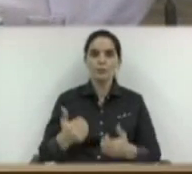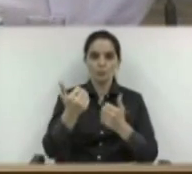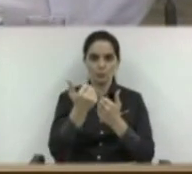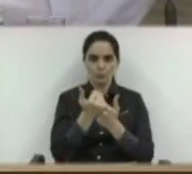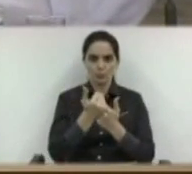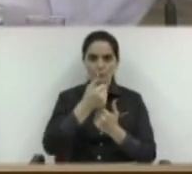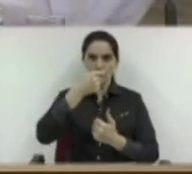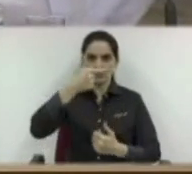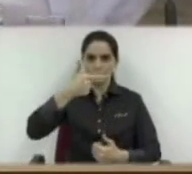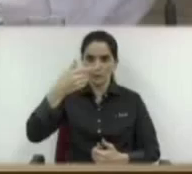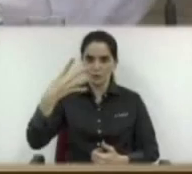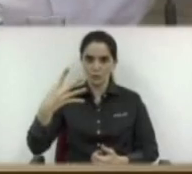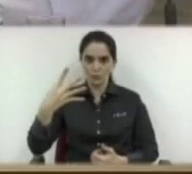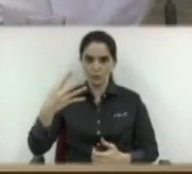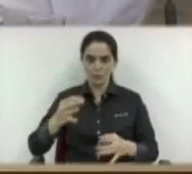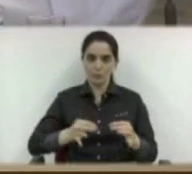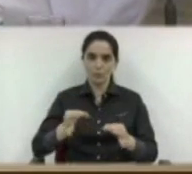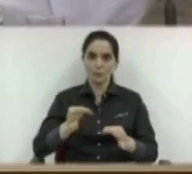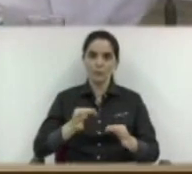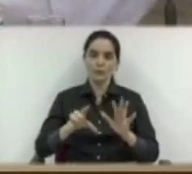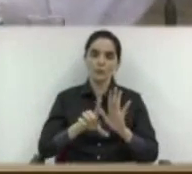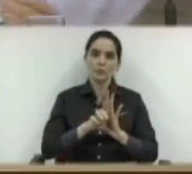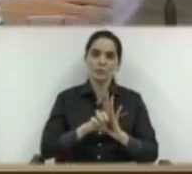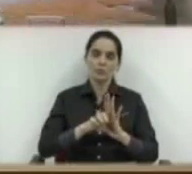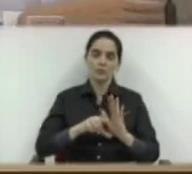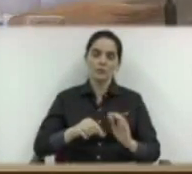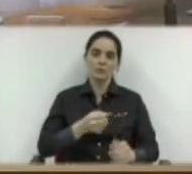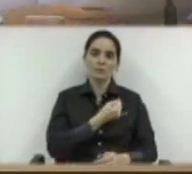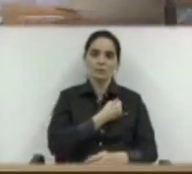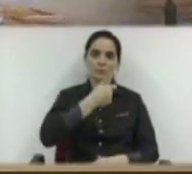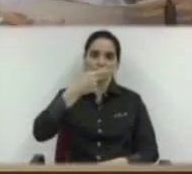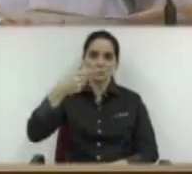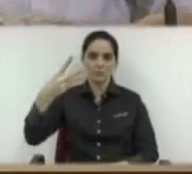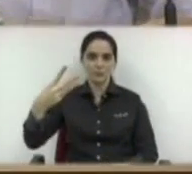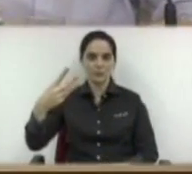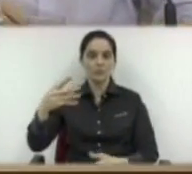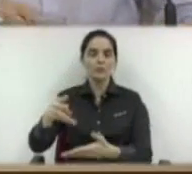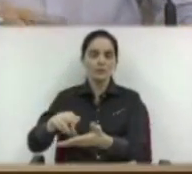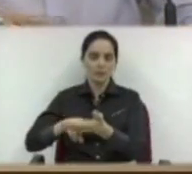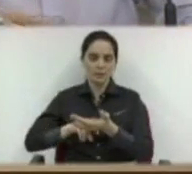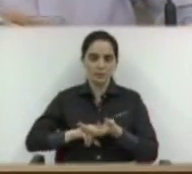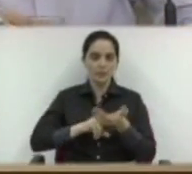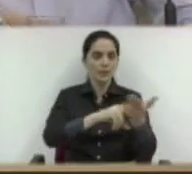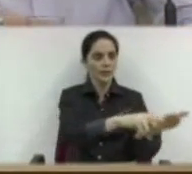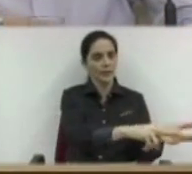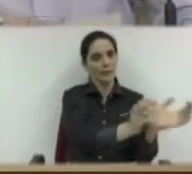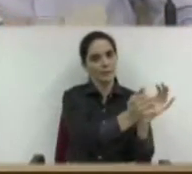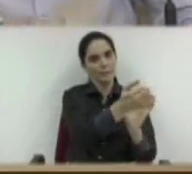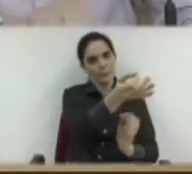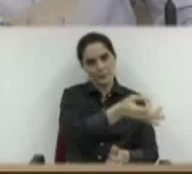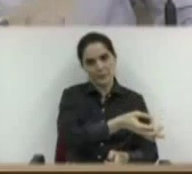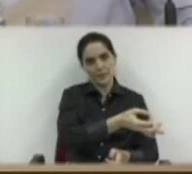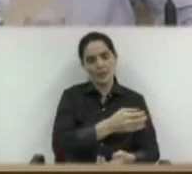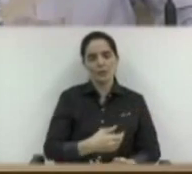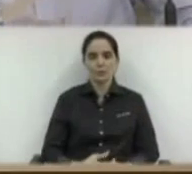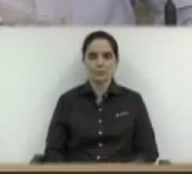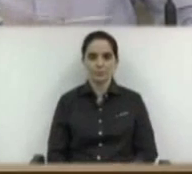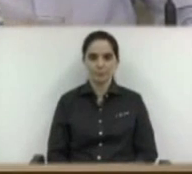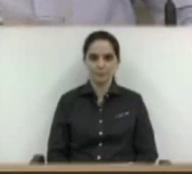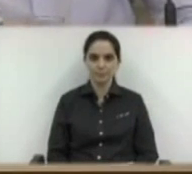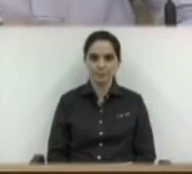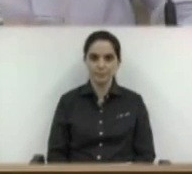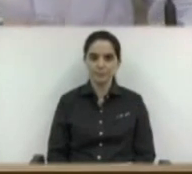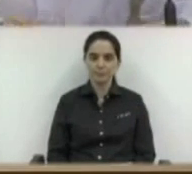Substitutivo número 24 ao projeto de decreto legislativo número 23 é recebido pela mesa e encaminhado às comissões.